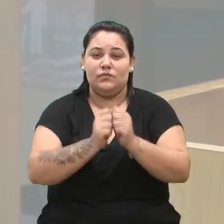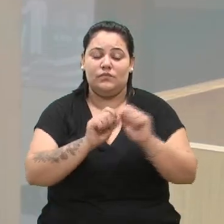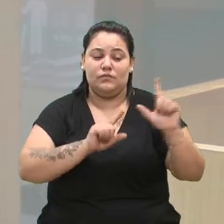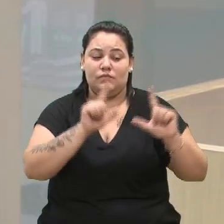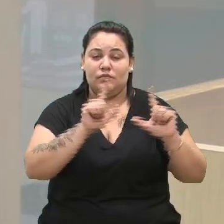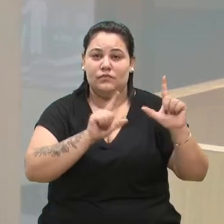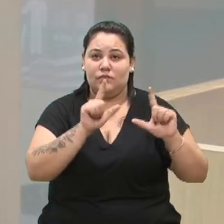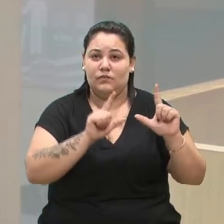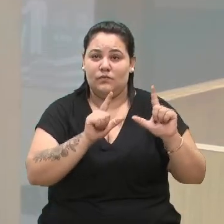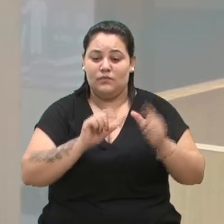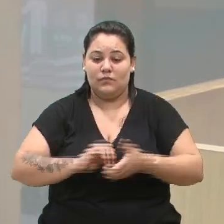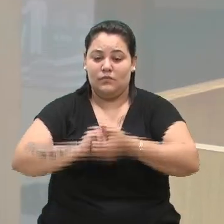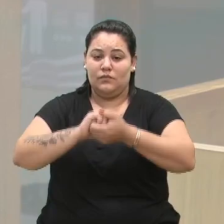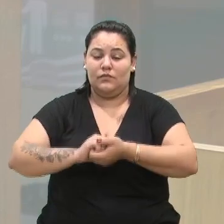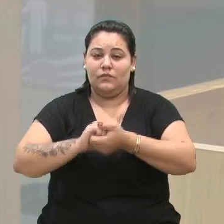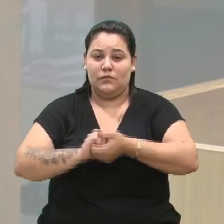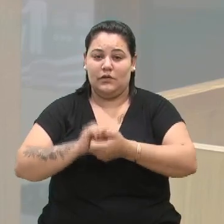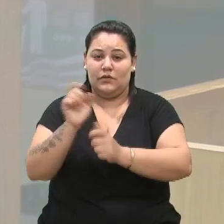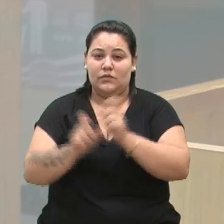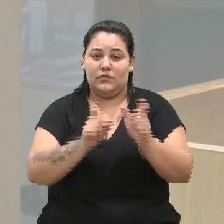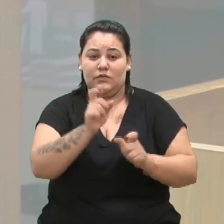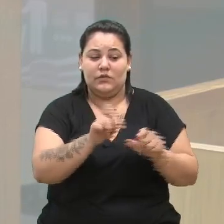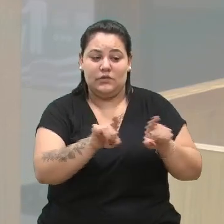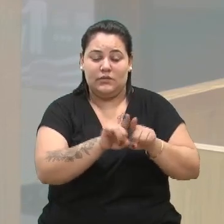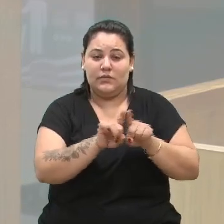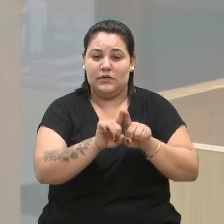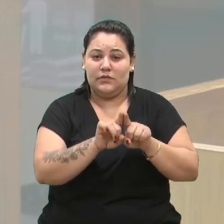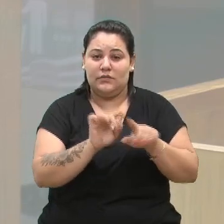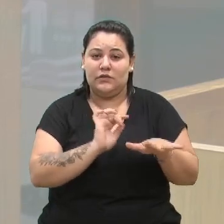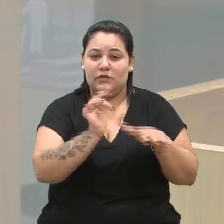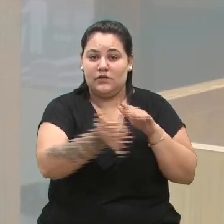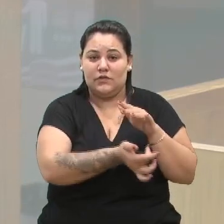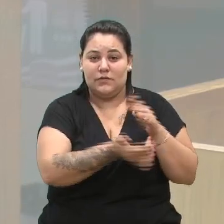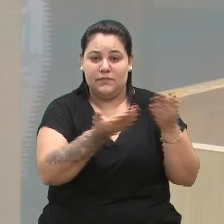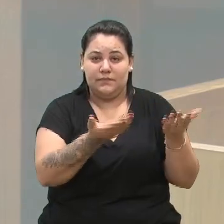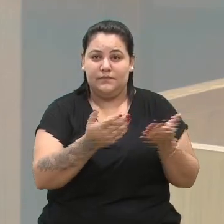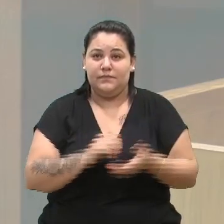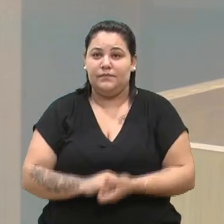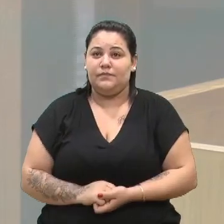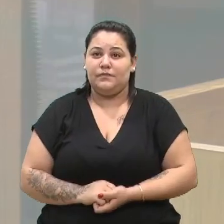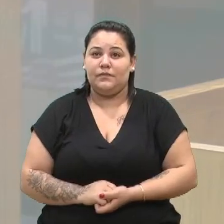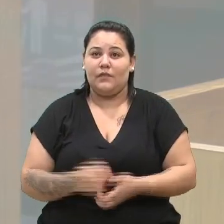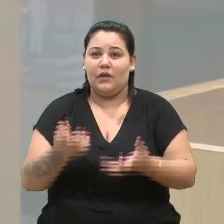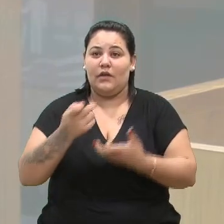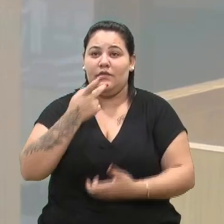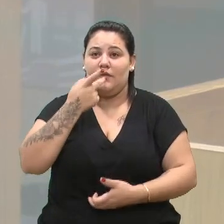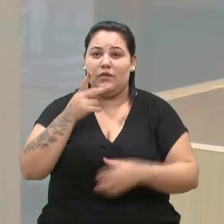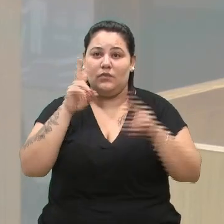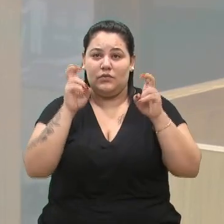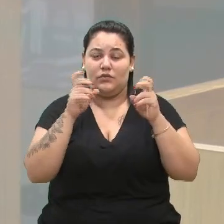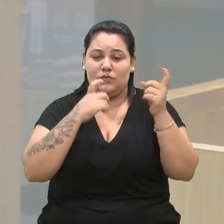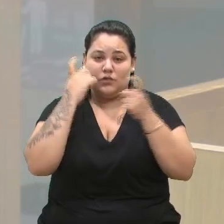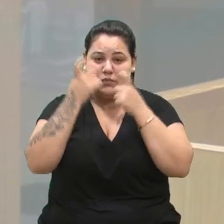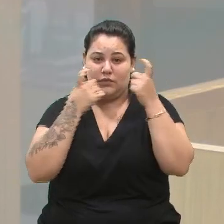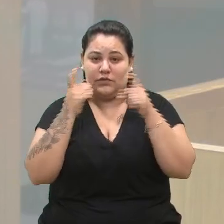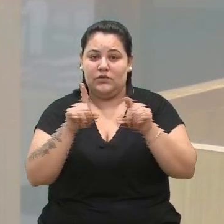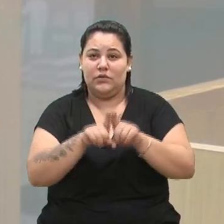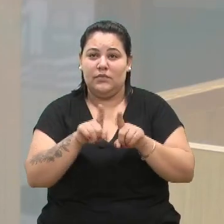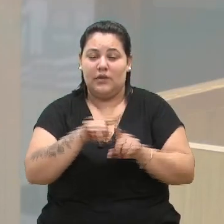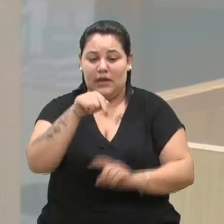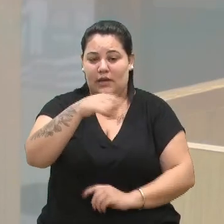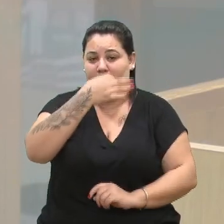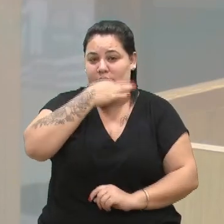e saudar essas pessoas que também estão na rede social. Eu trago um tema preocupante em Caxias do